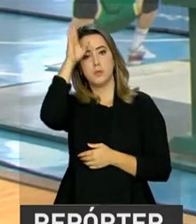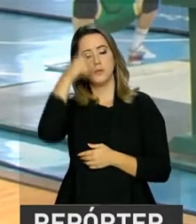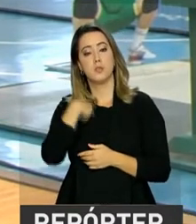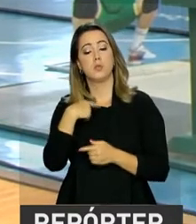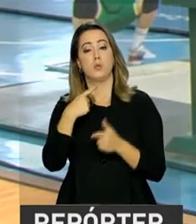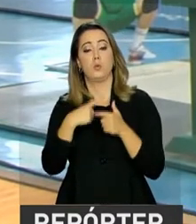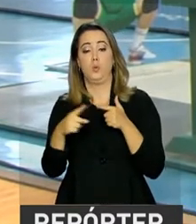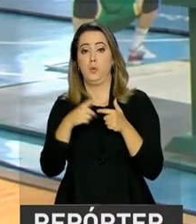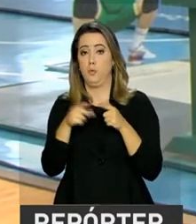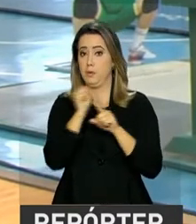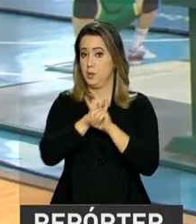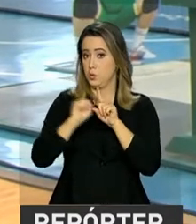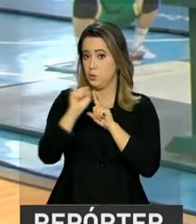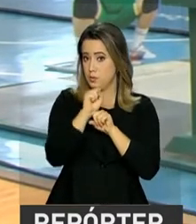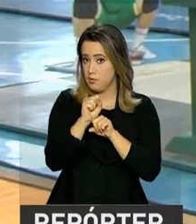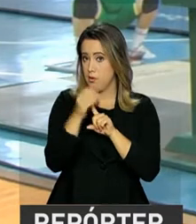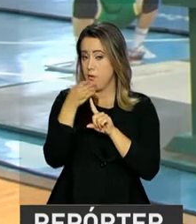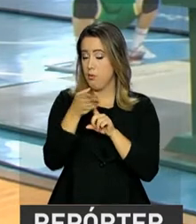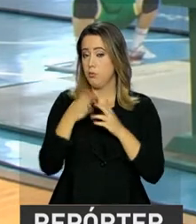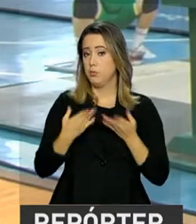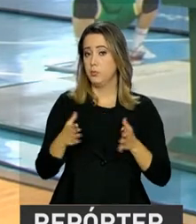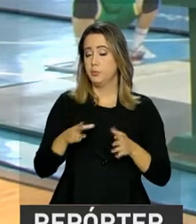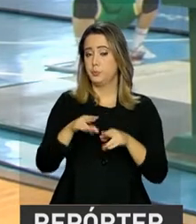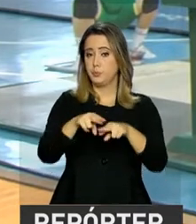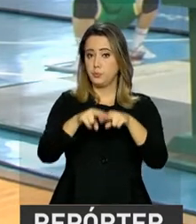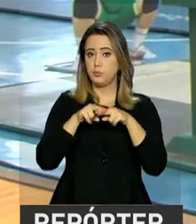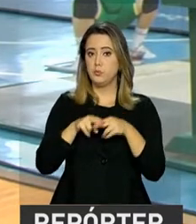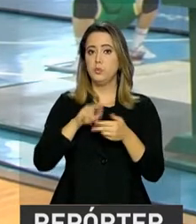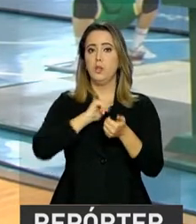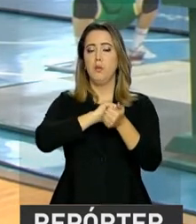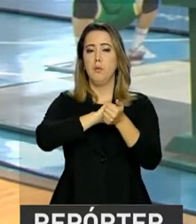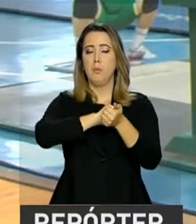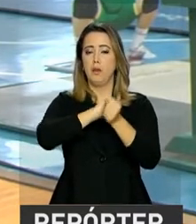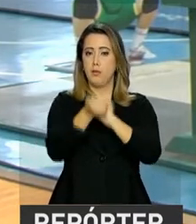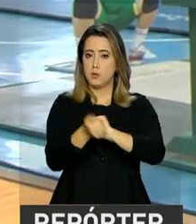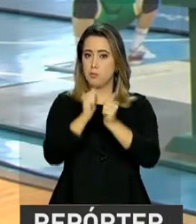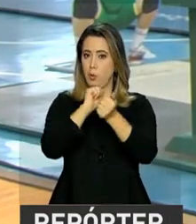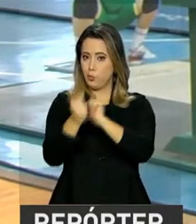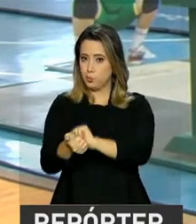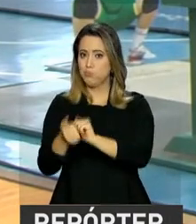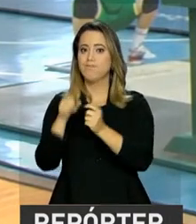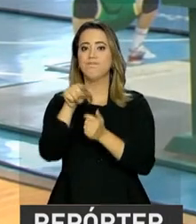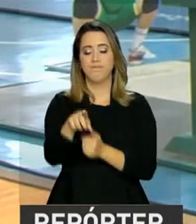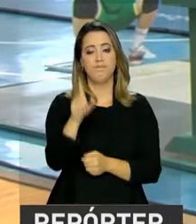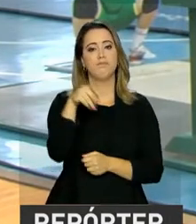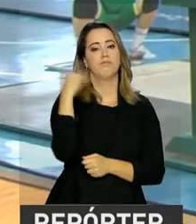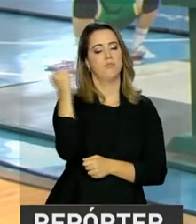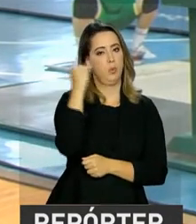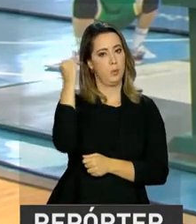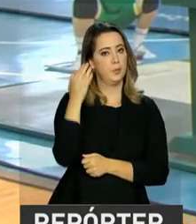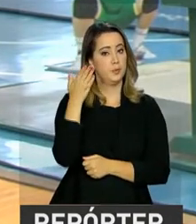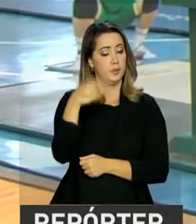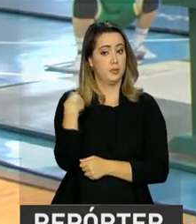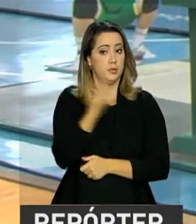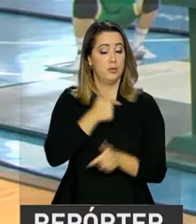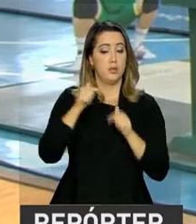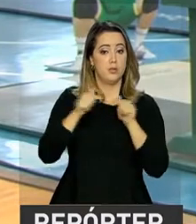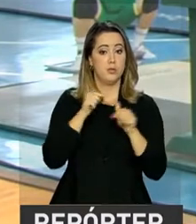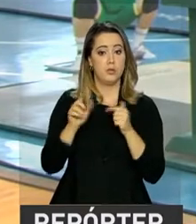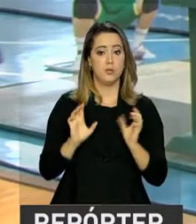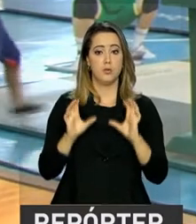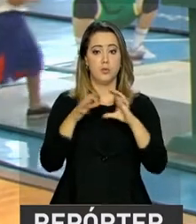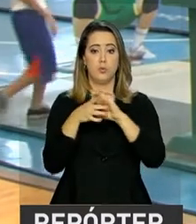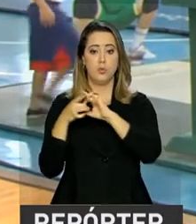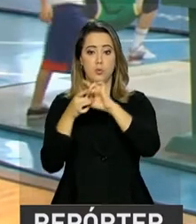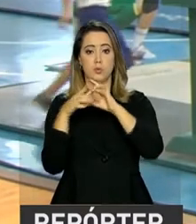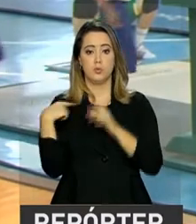de vulnerabilidade social, por meio da prática desportiva. Então é um papel muito importante que nós trabalhamos com os parceiros